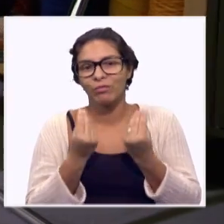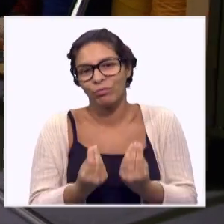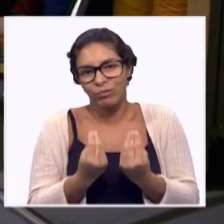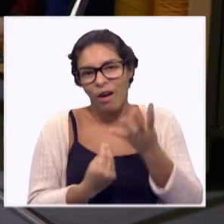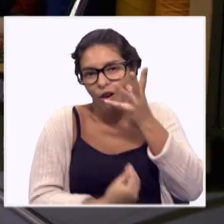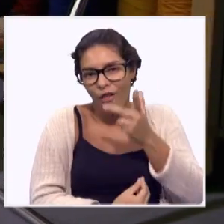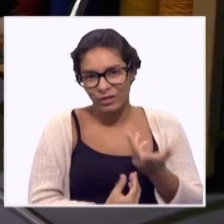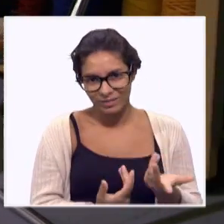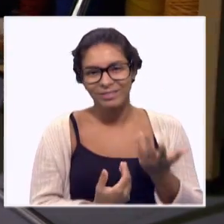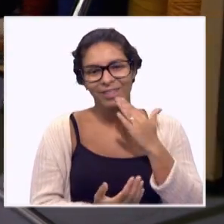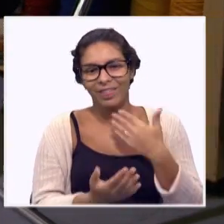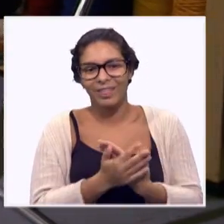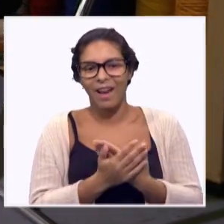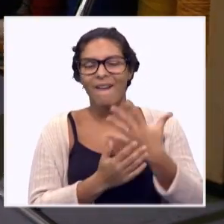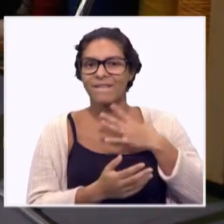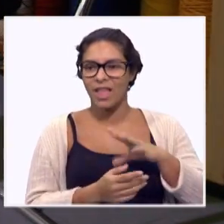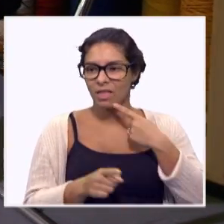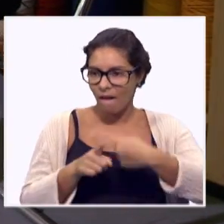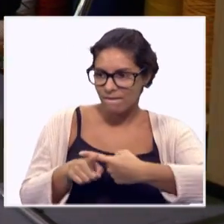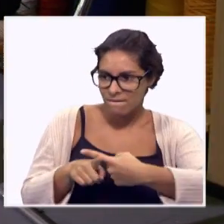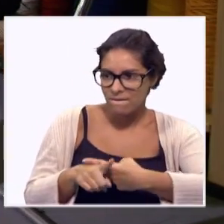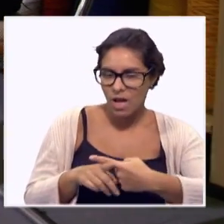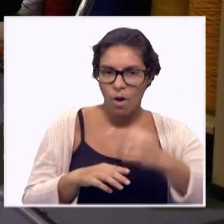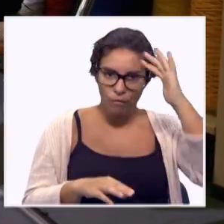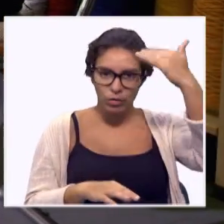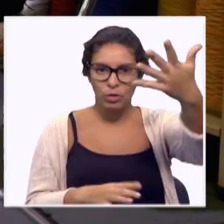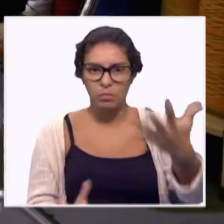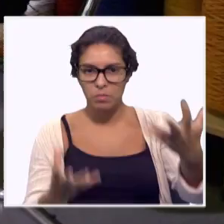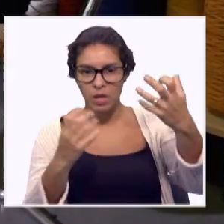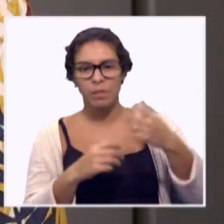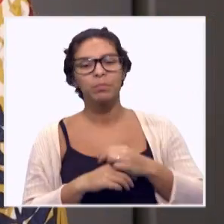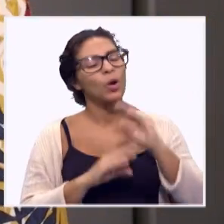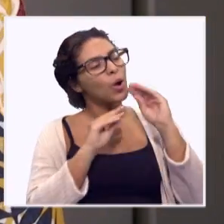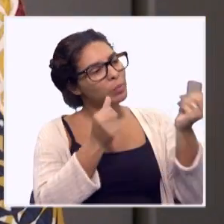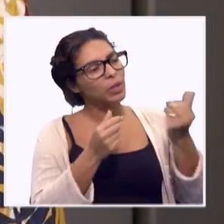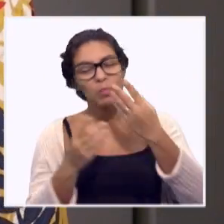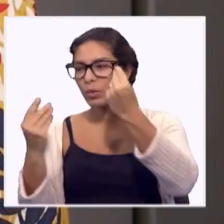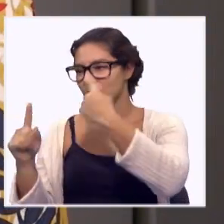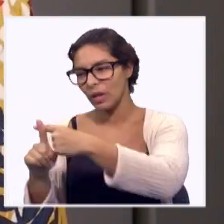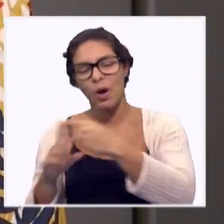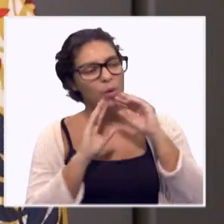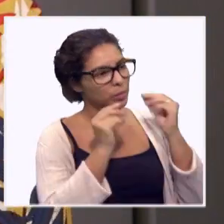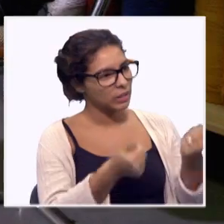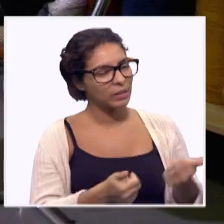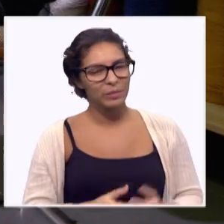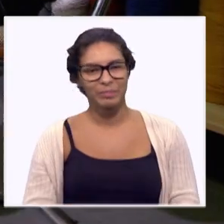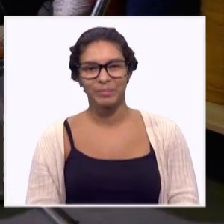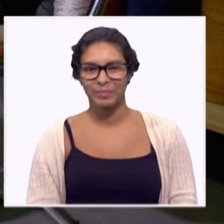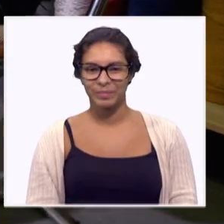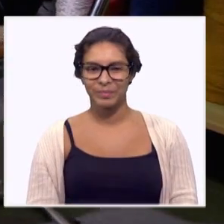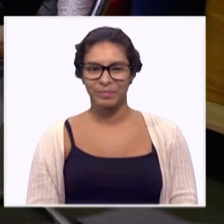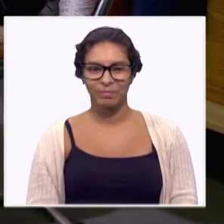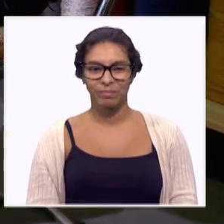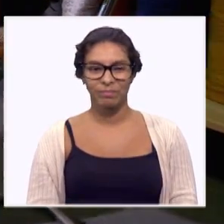alguma forma é inspirador para quem realmente quer seguir este tipo de áreas. Obrigado. Vasco, e muito sucesso para o Obrigado,